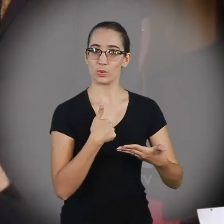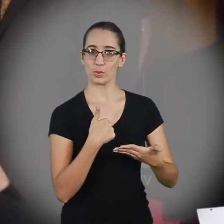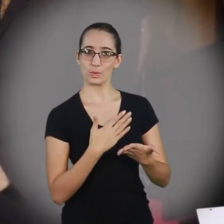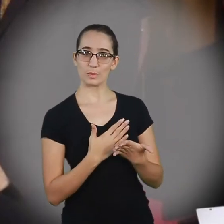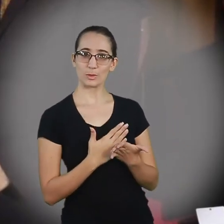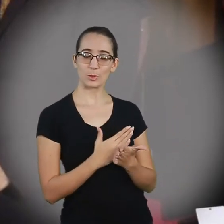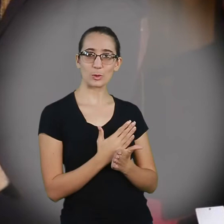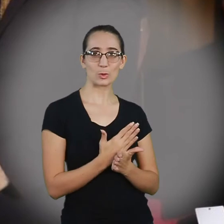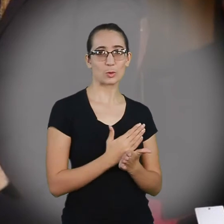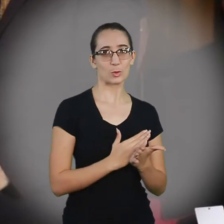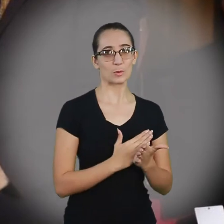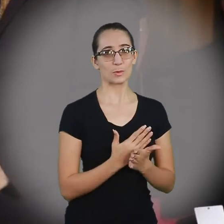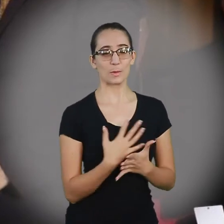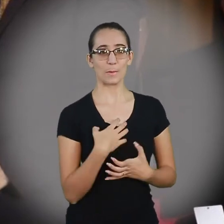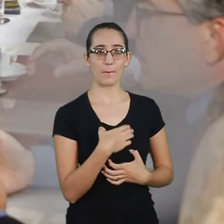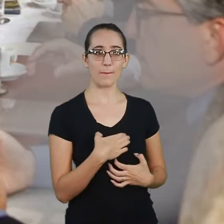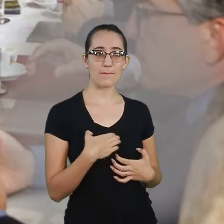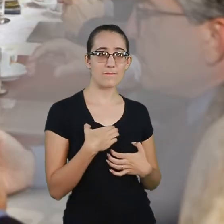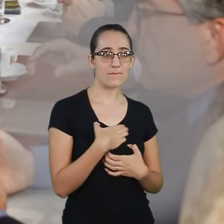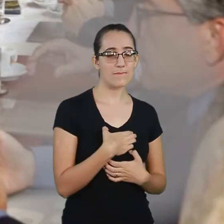tenho